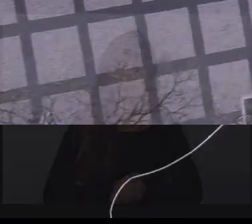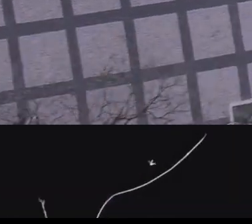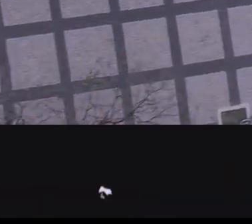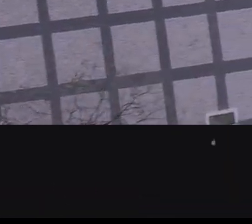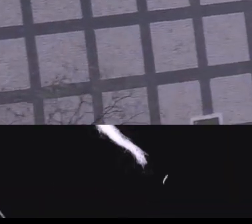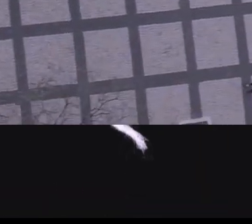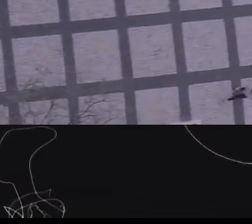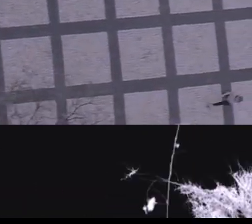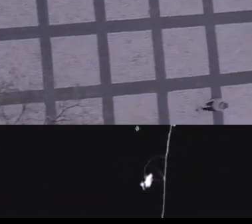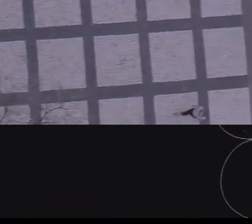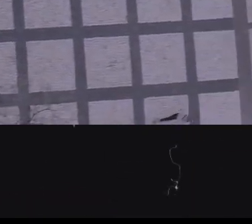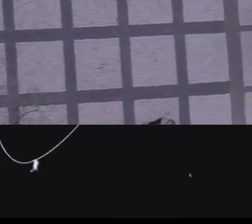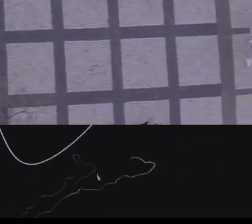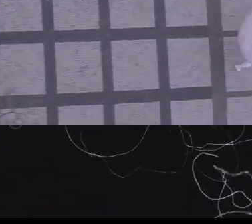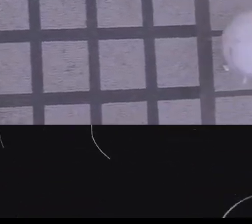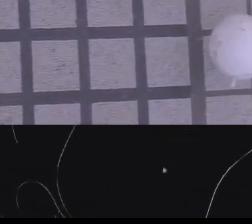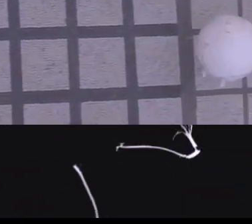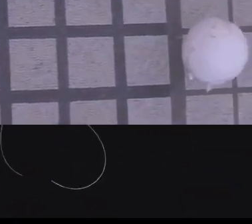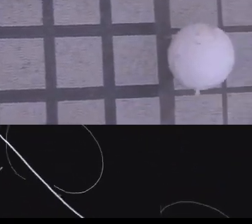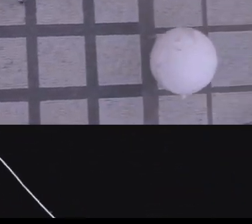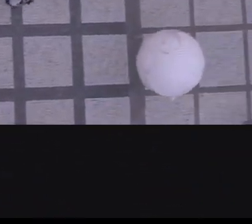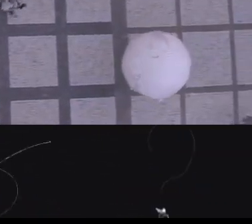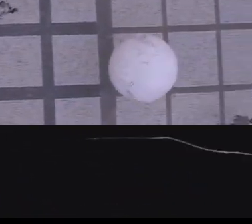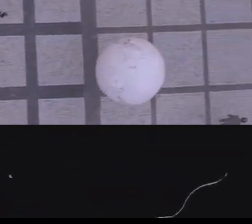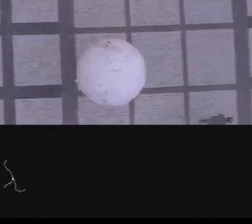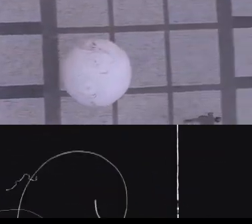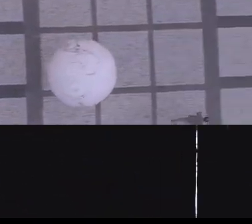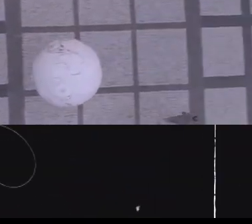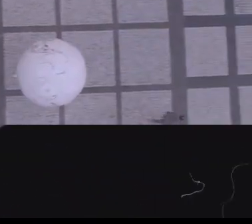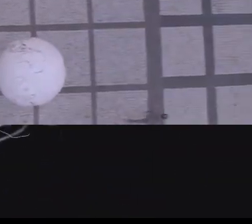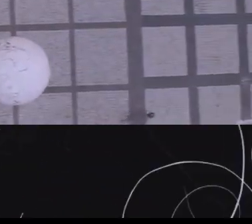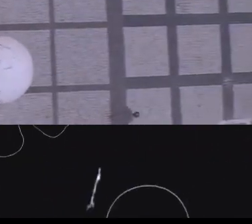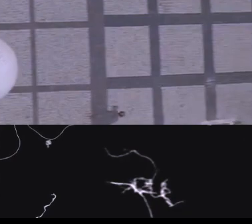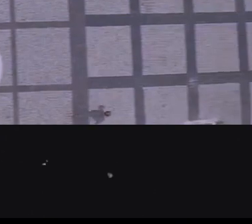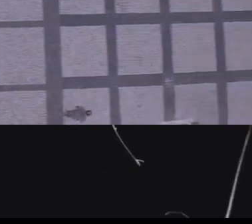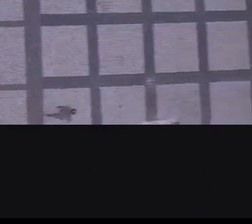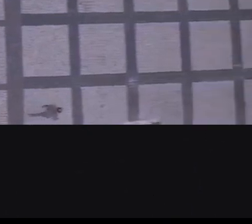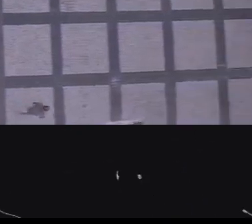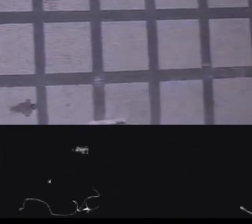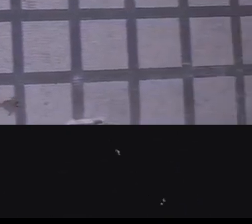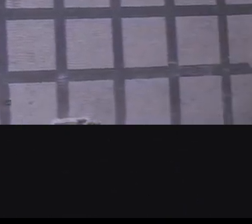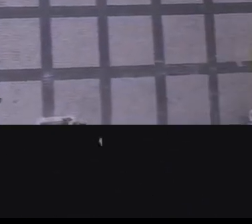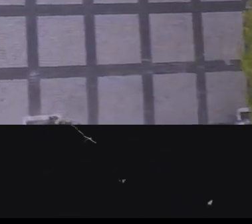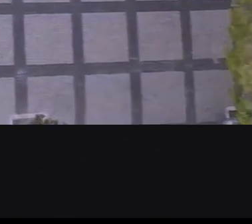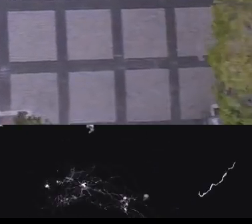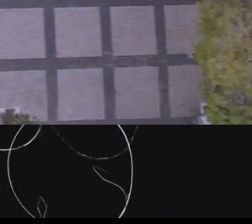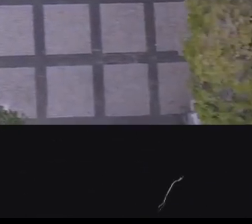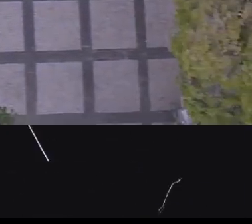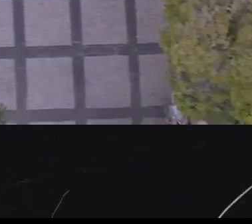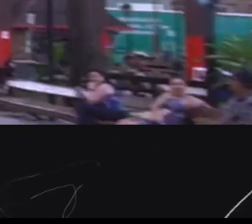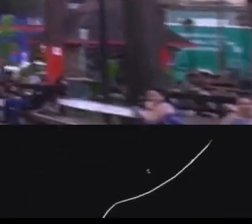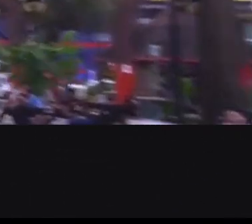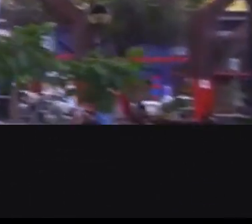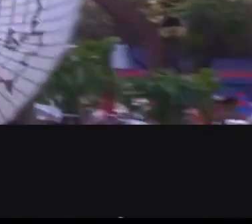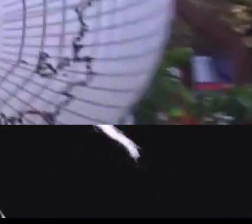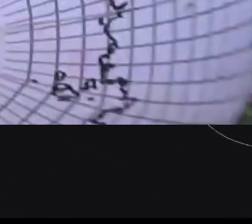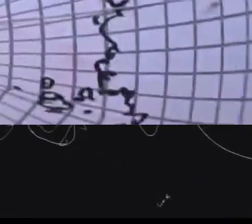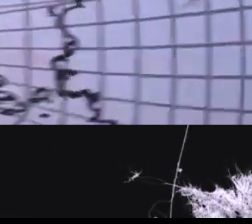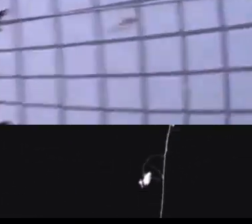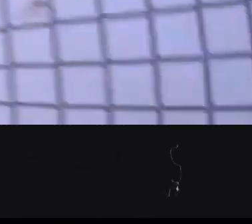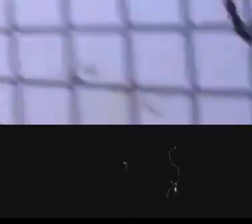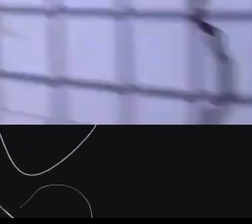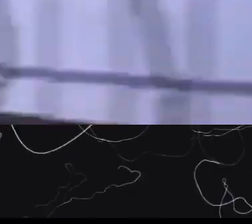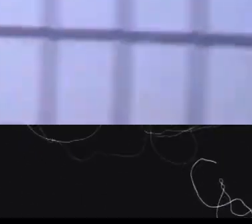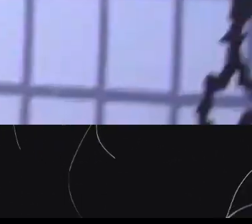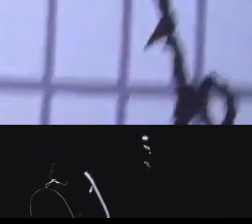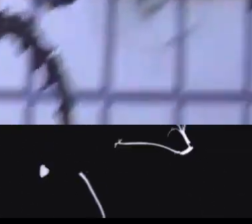2015-2016. Imagem aérea do elenco correndo pela praça. Todos vestem trajes e perucas coloniais brancas,